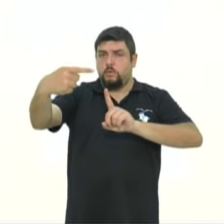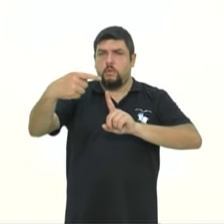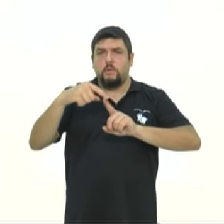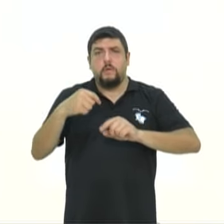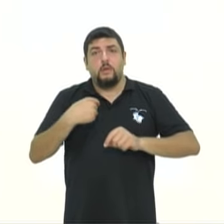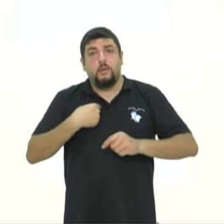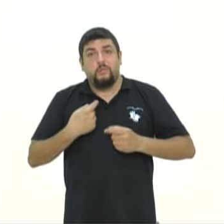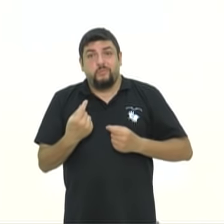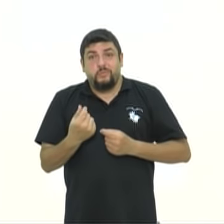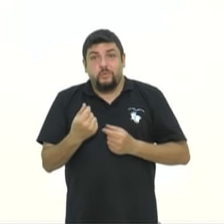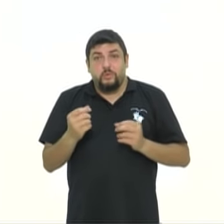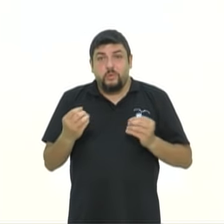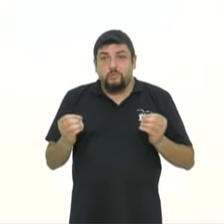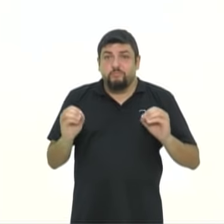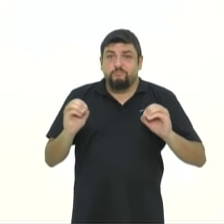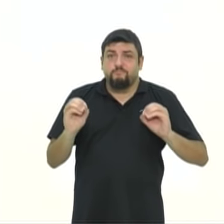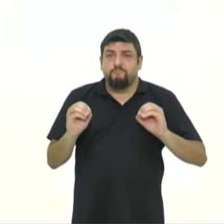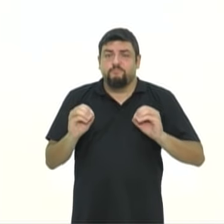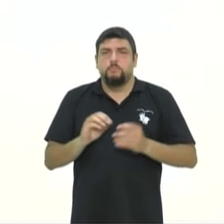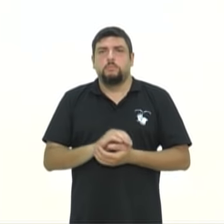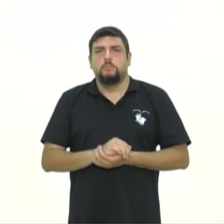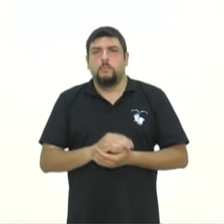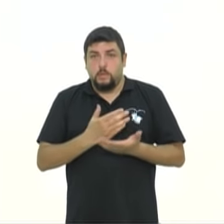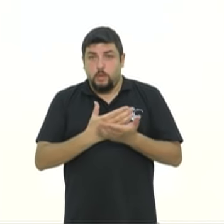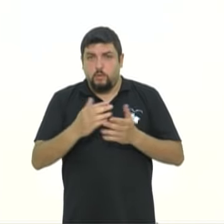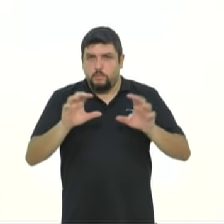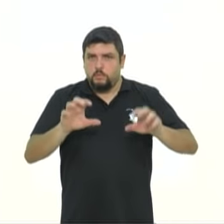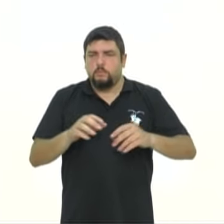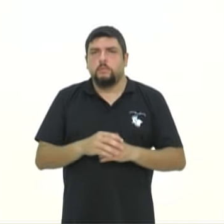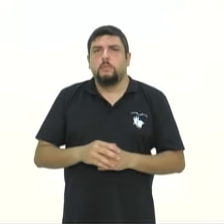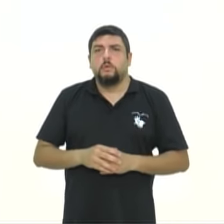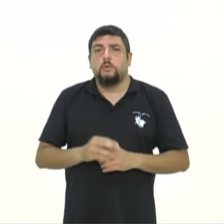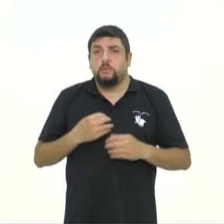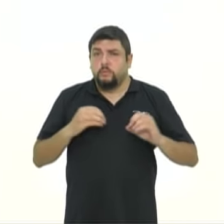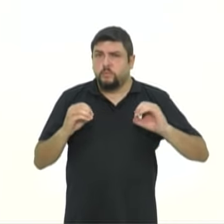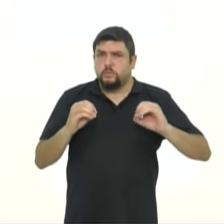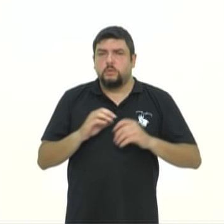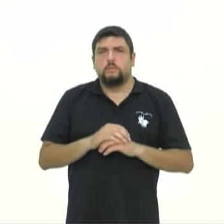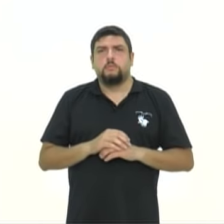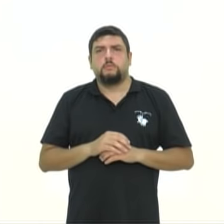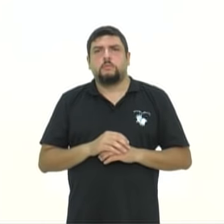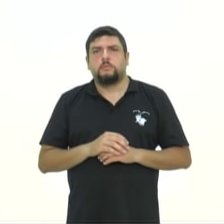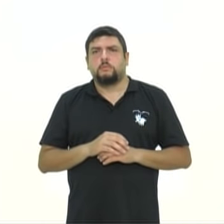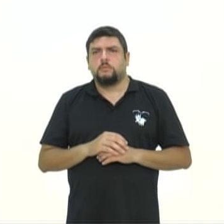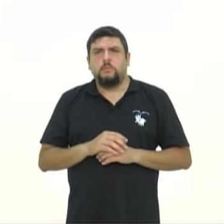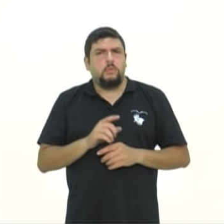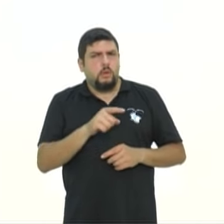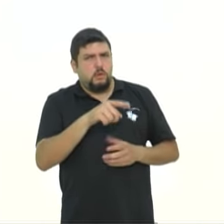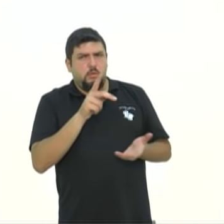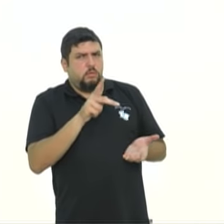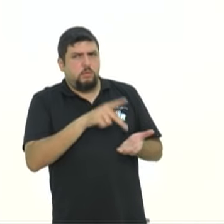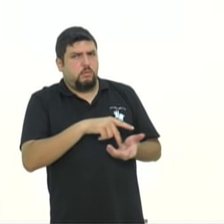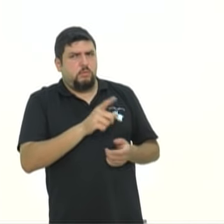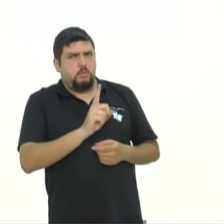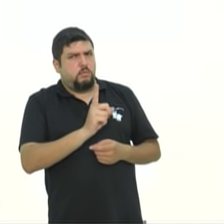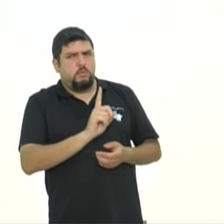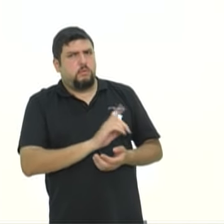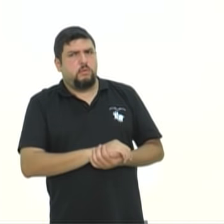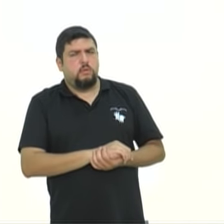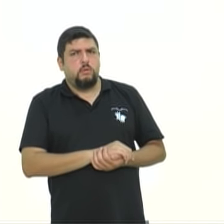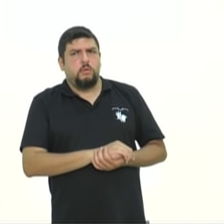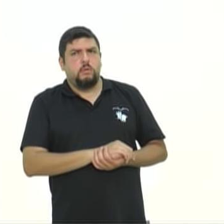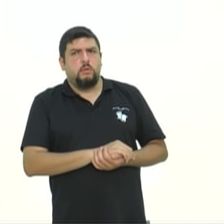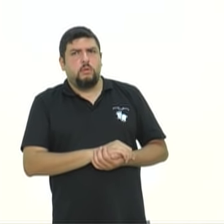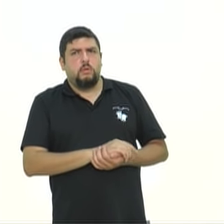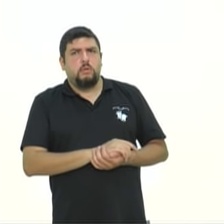sem dinheiro no momento. Começa assim, né? Aí o Cebolinha, isso não é verdade. O